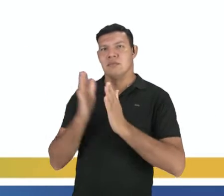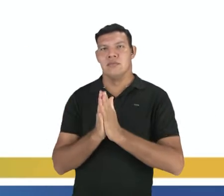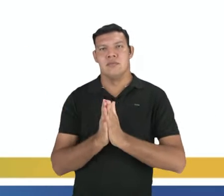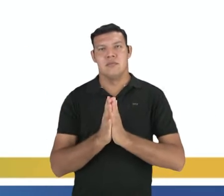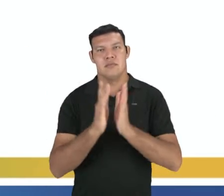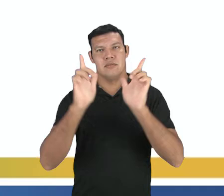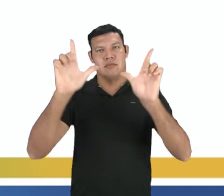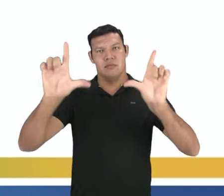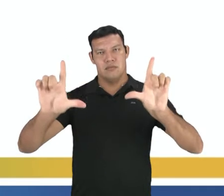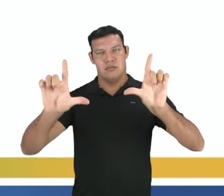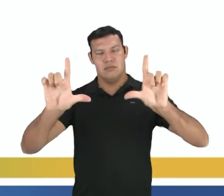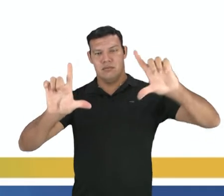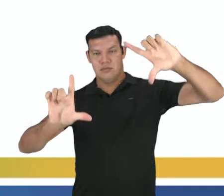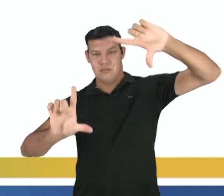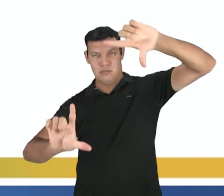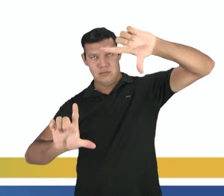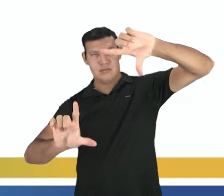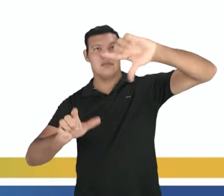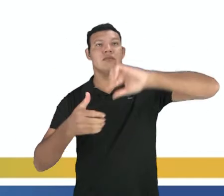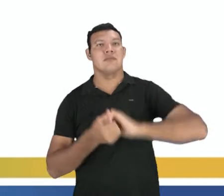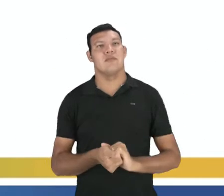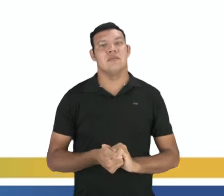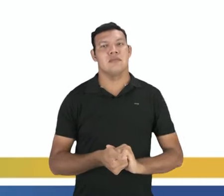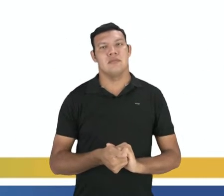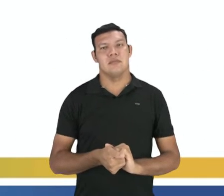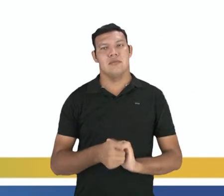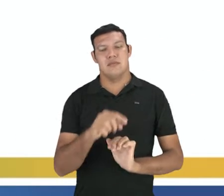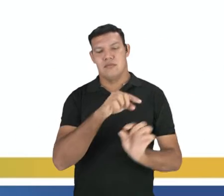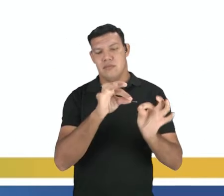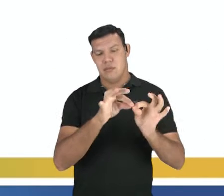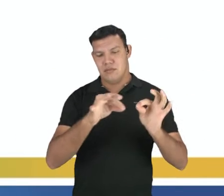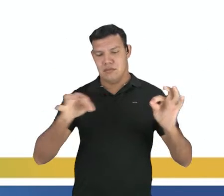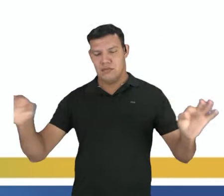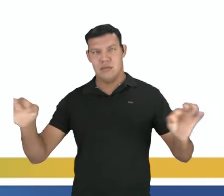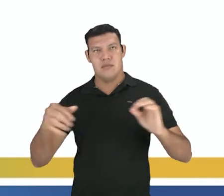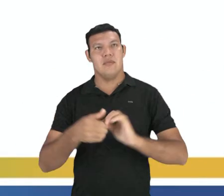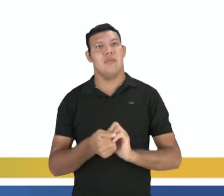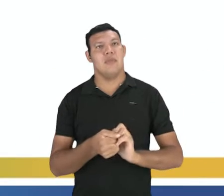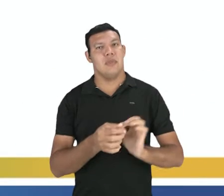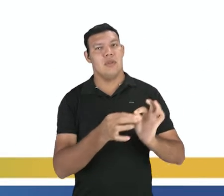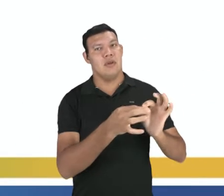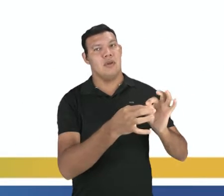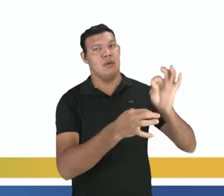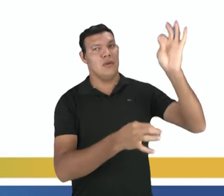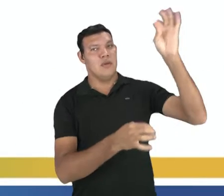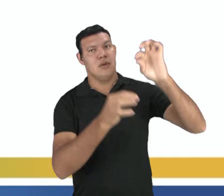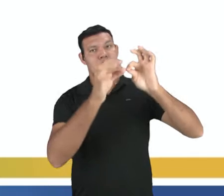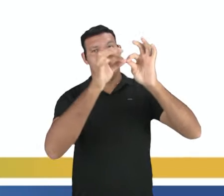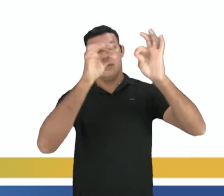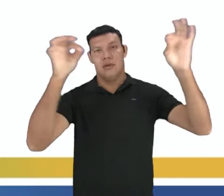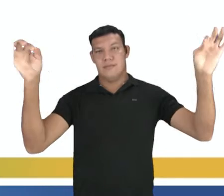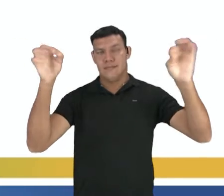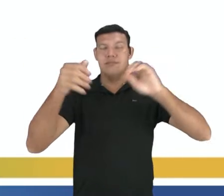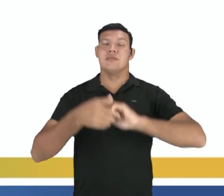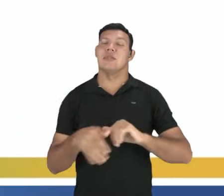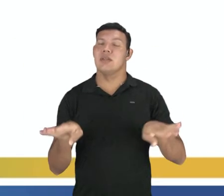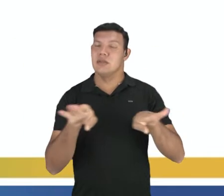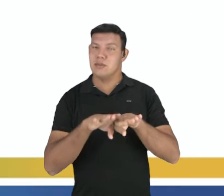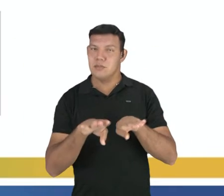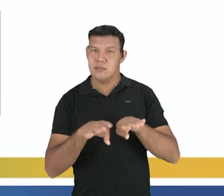lado né esse lado aqui é o deslocamento vezes lado esse outro lado da força tenha força vezes